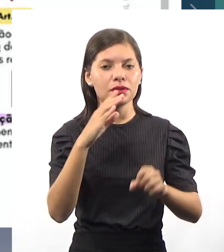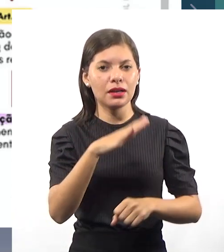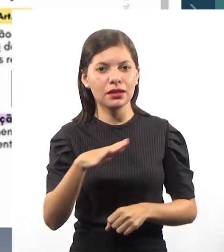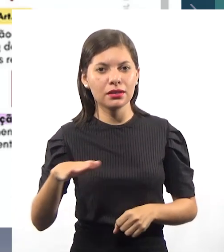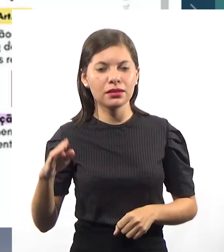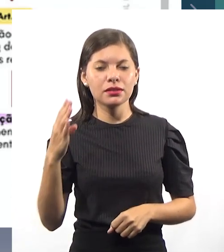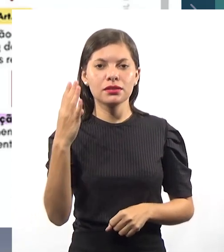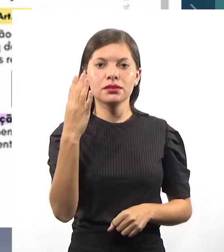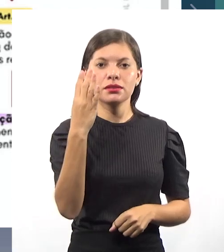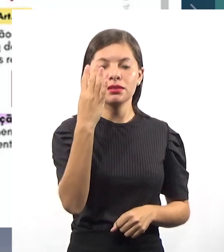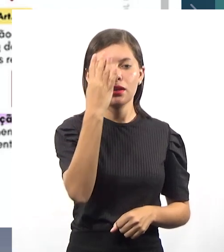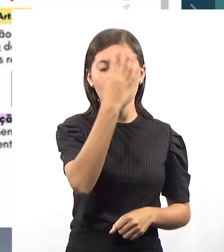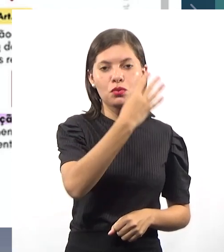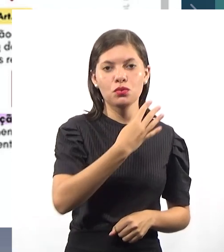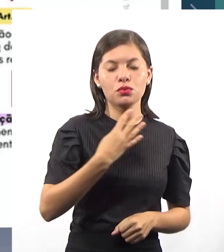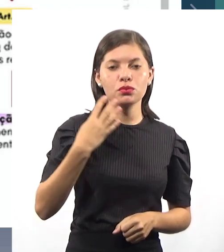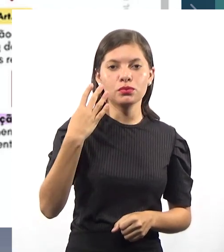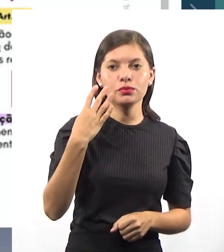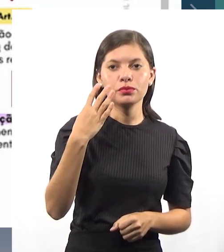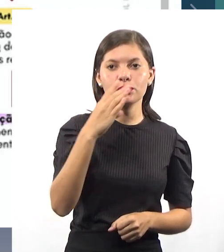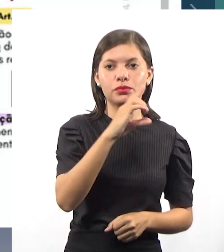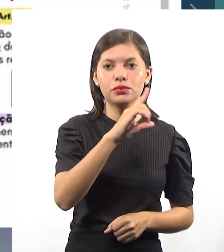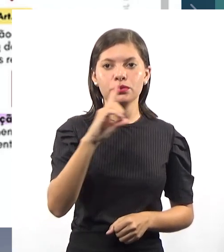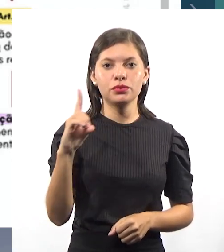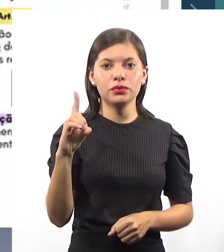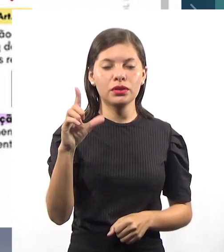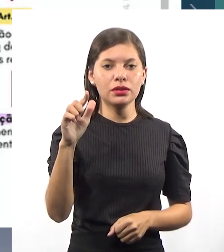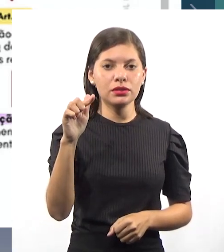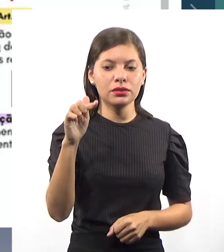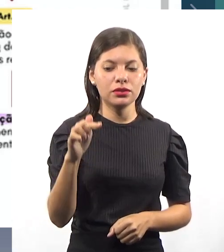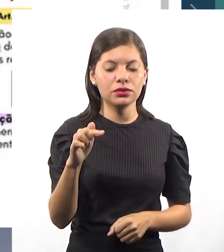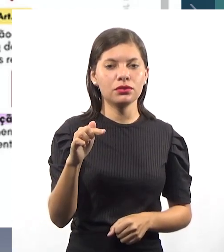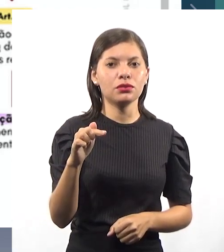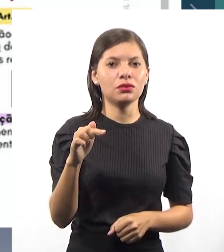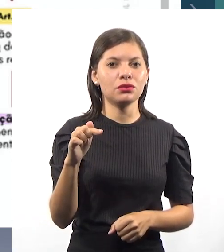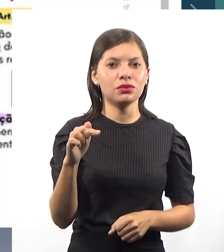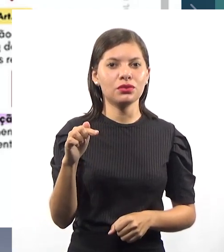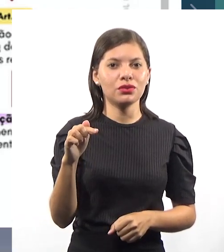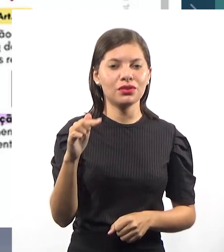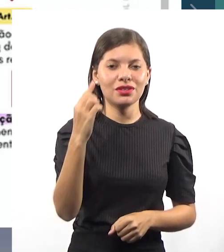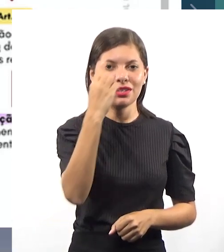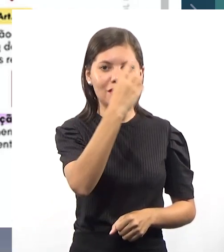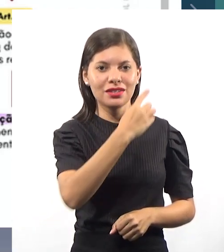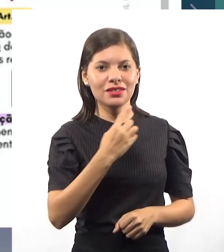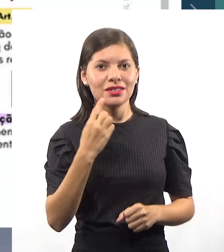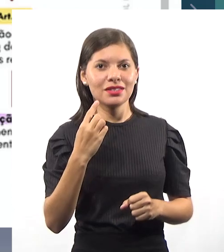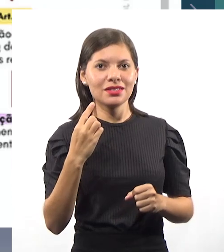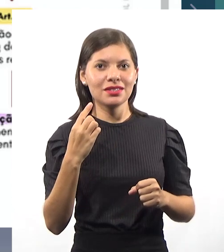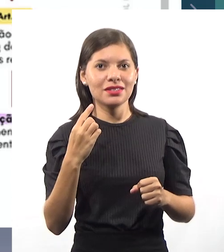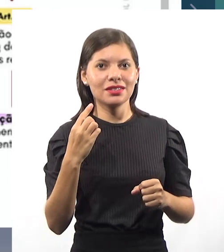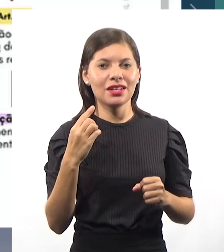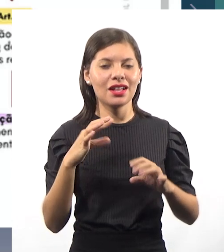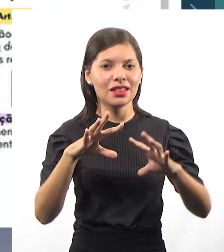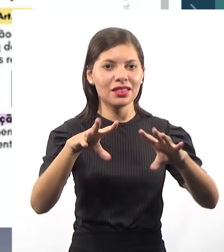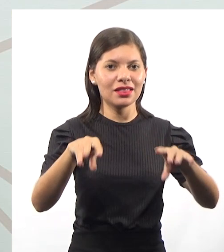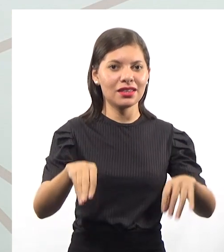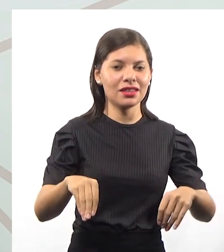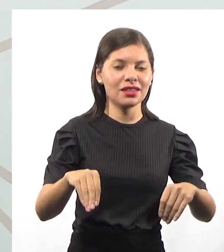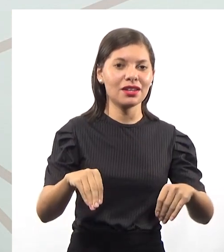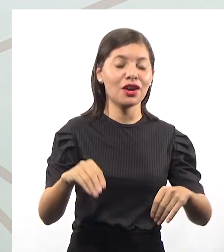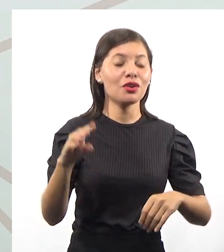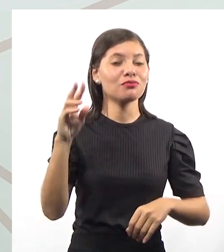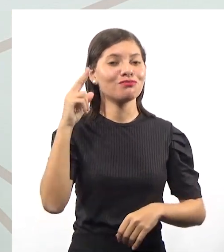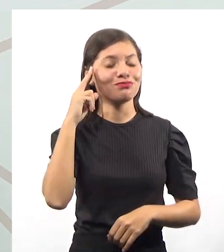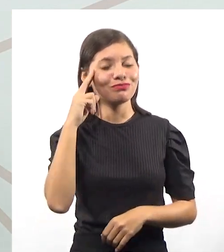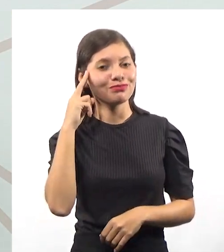horas diárias para o turno parcial e de 7 horas para a jornada integral. Ai, gente, sonho, né, de que a educação